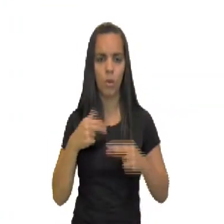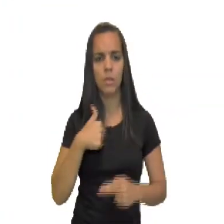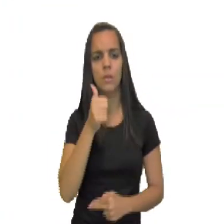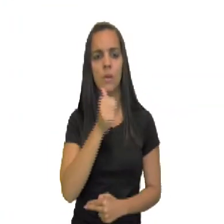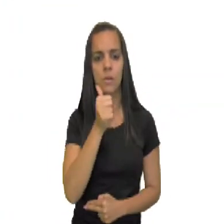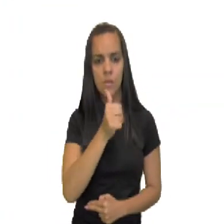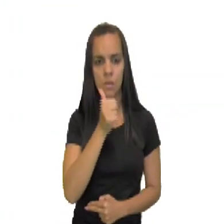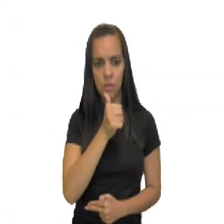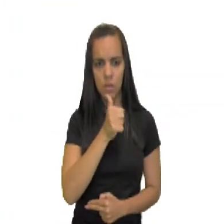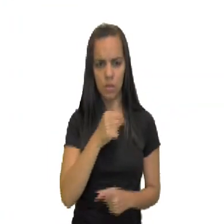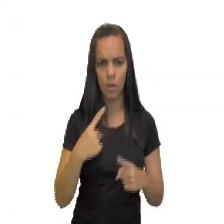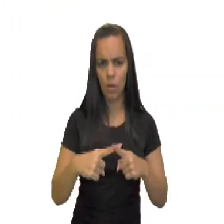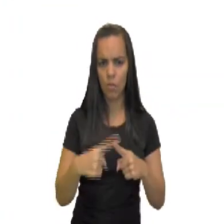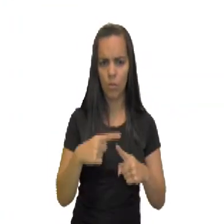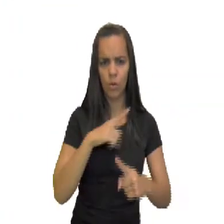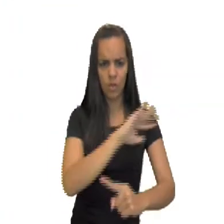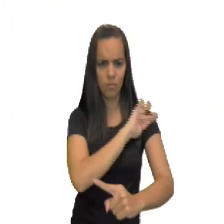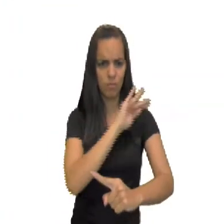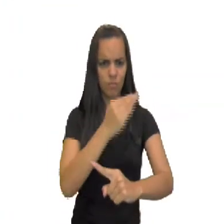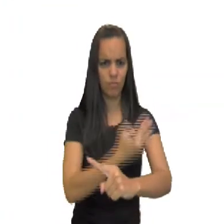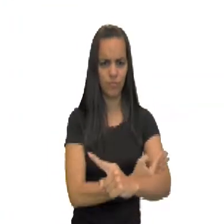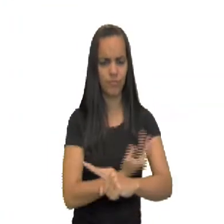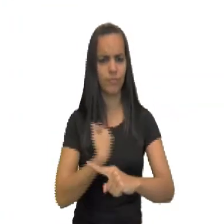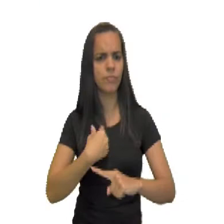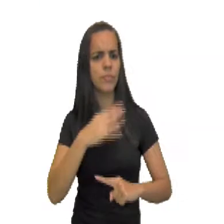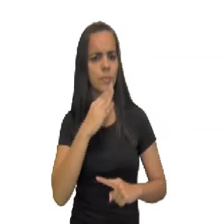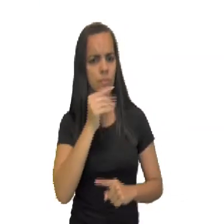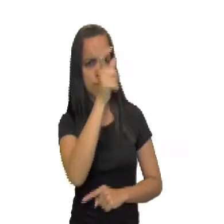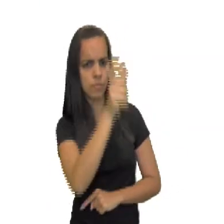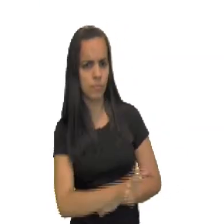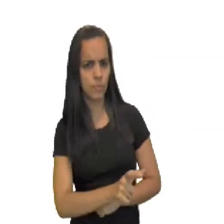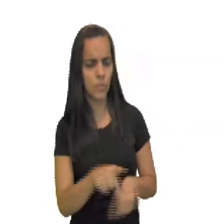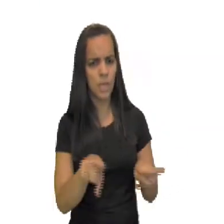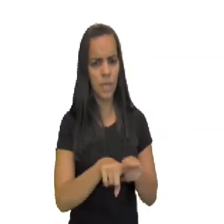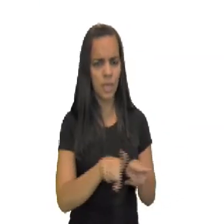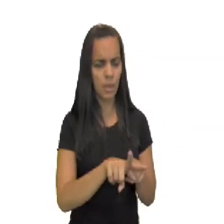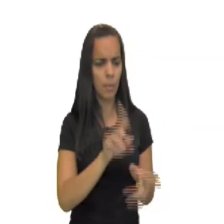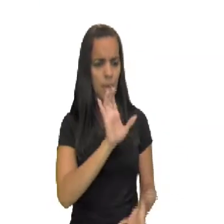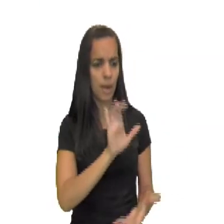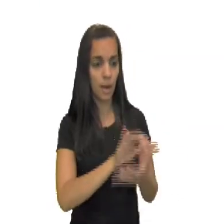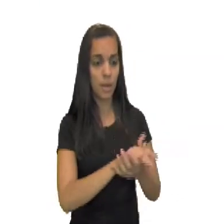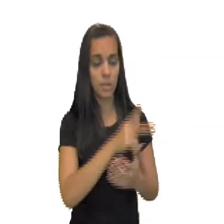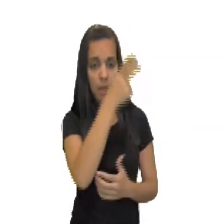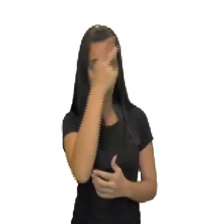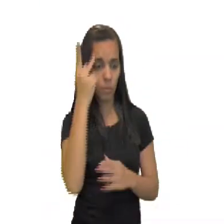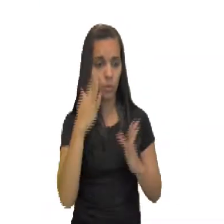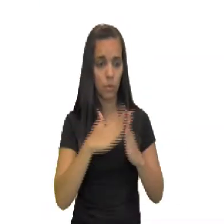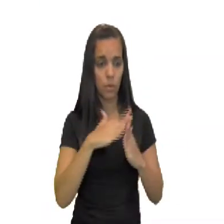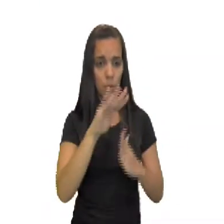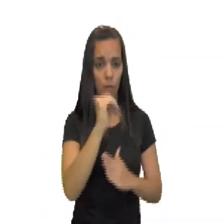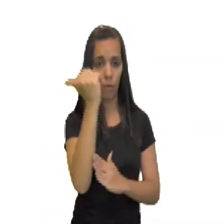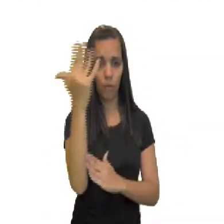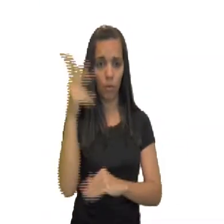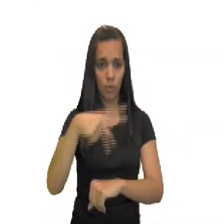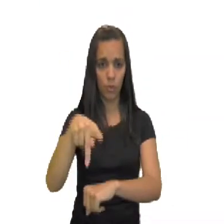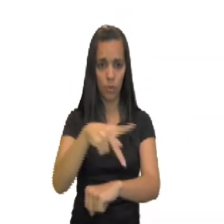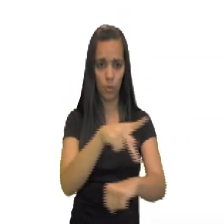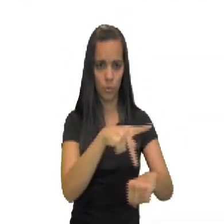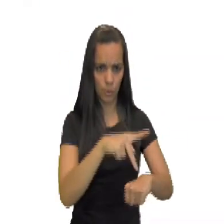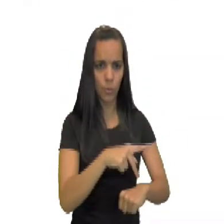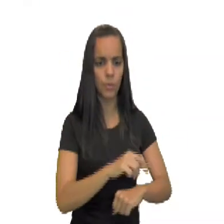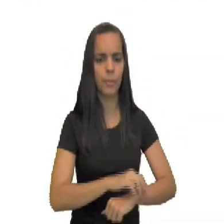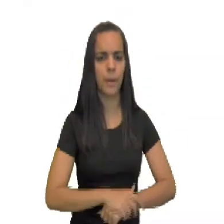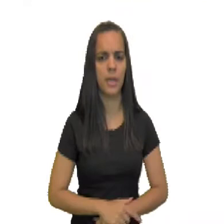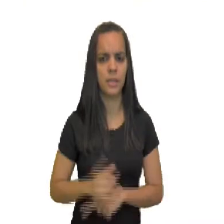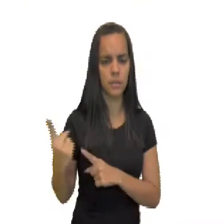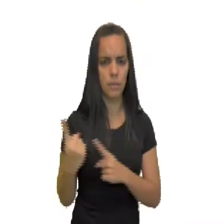seu forte catolicismo e o casamento com um estrangeiro foram vistos como impedimentos contra